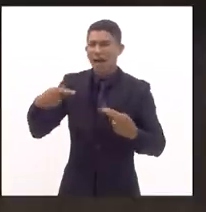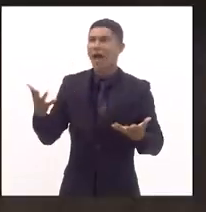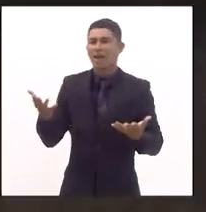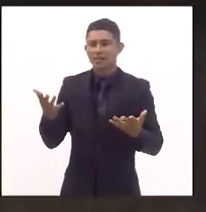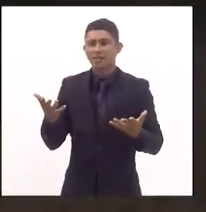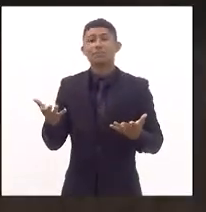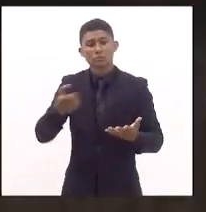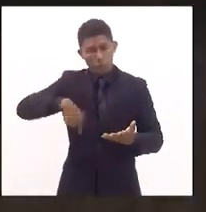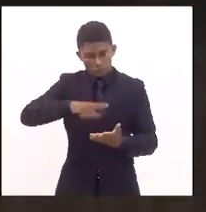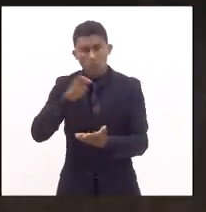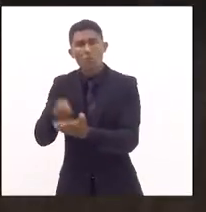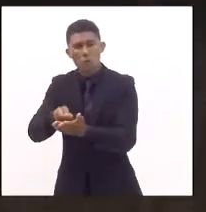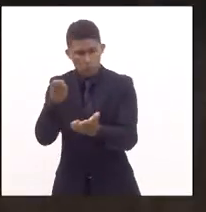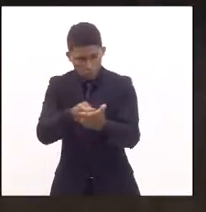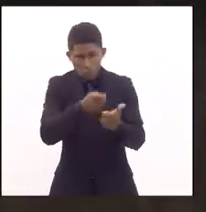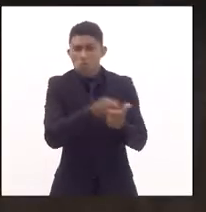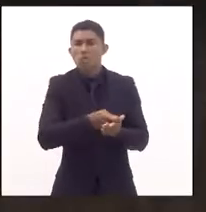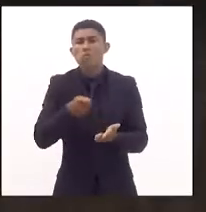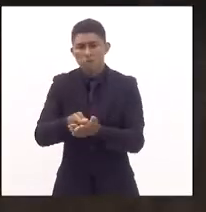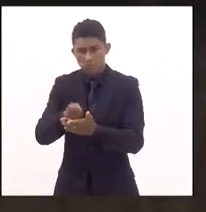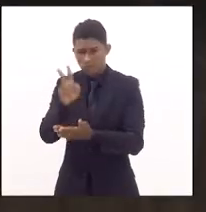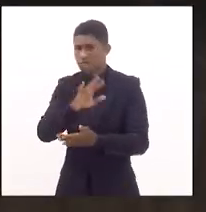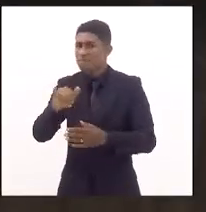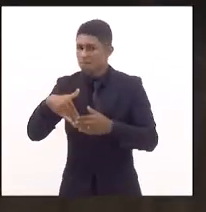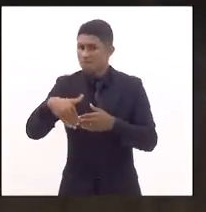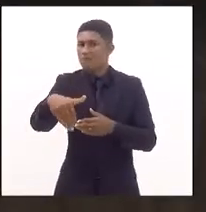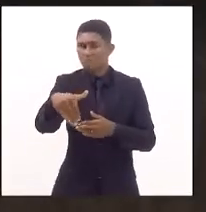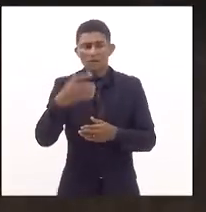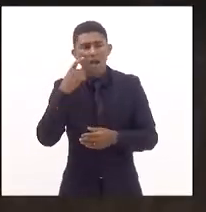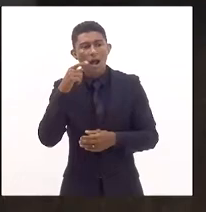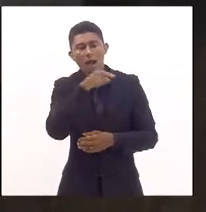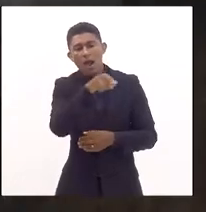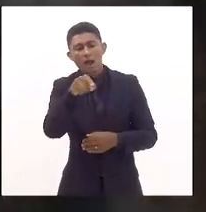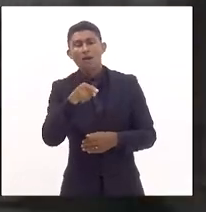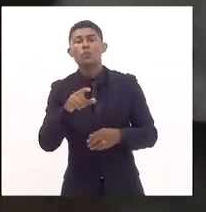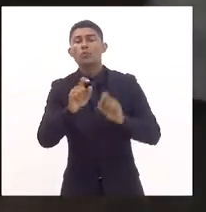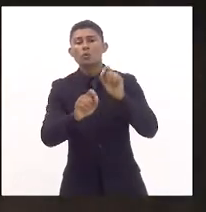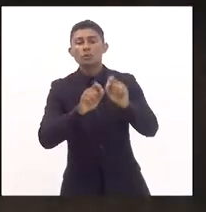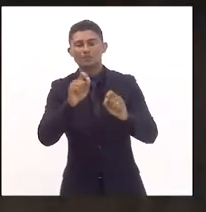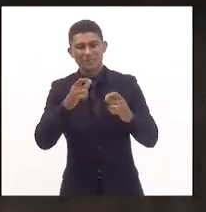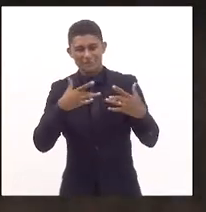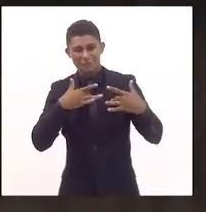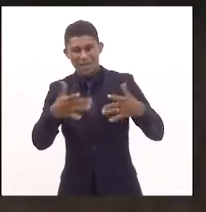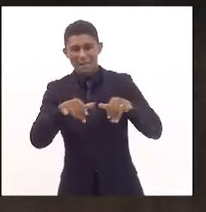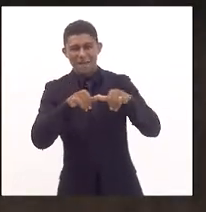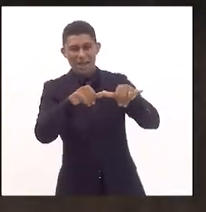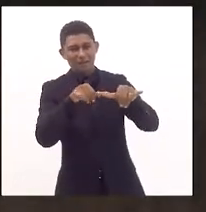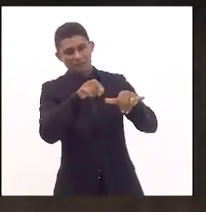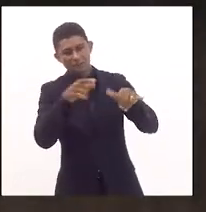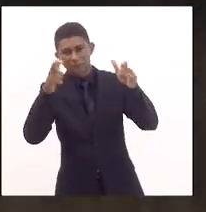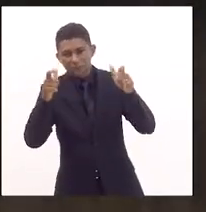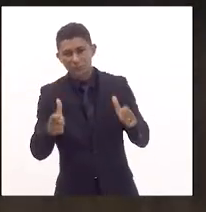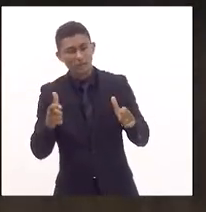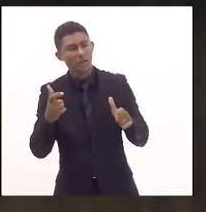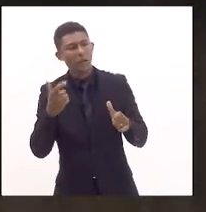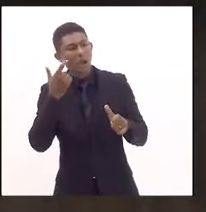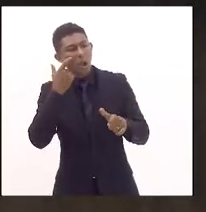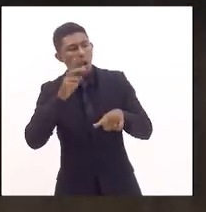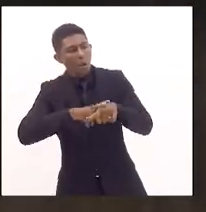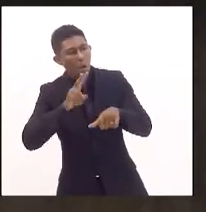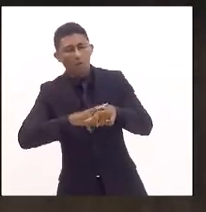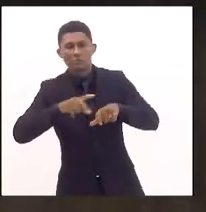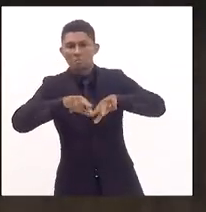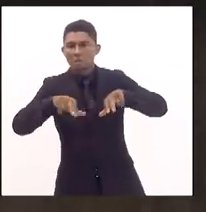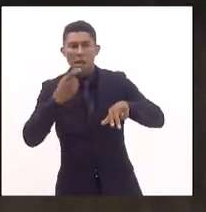Vamos cobrar de volta os pontos de entrega voluntária no supermercado, a volta das